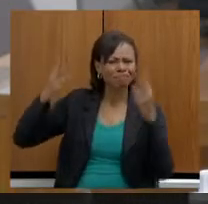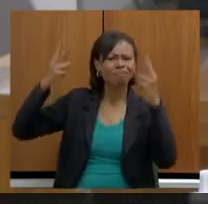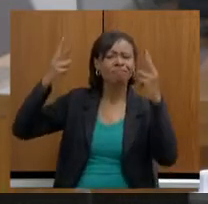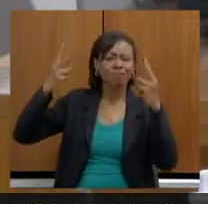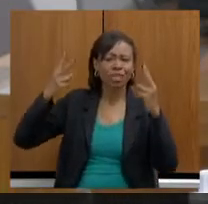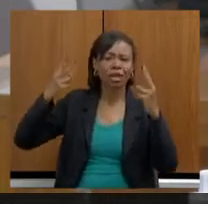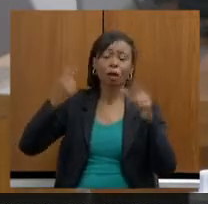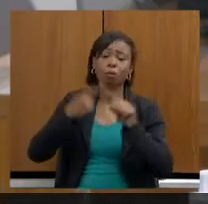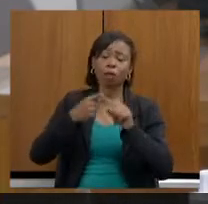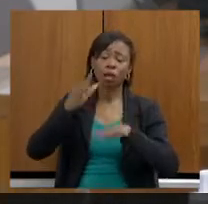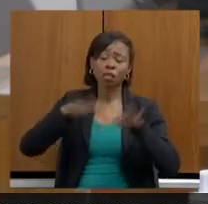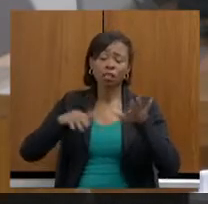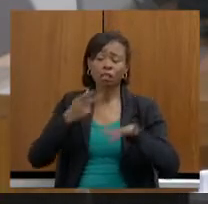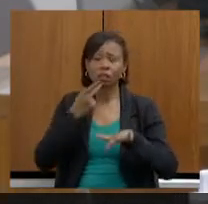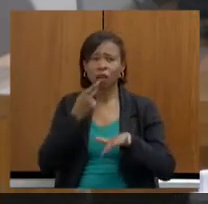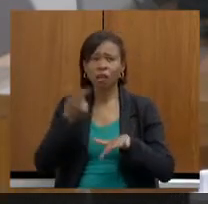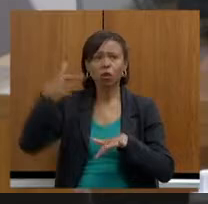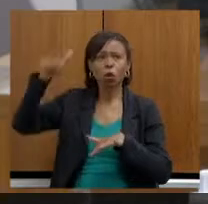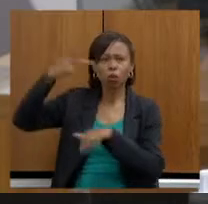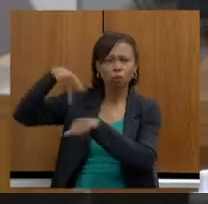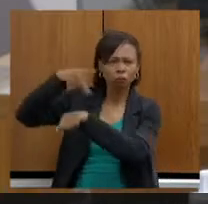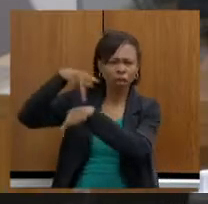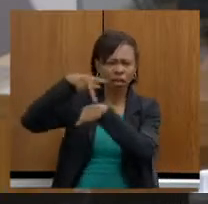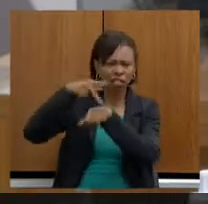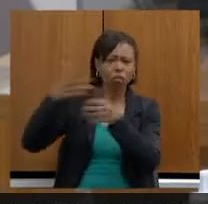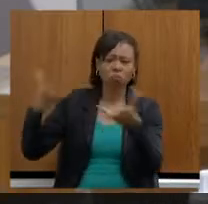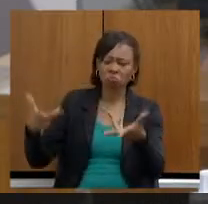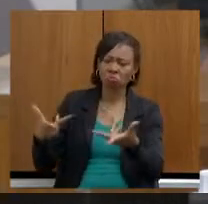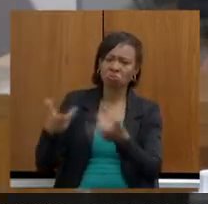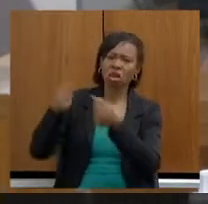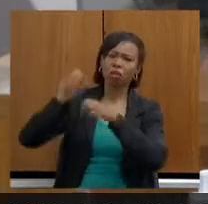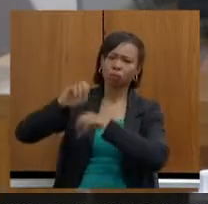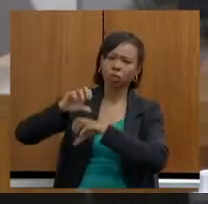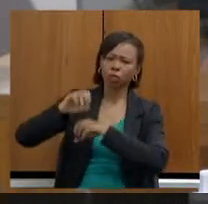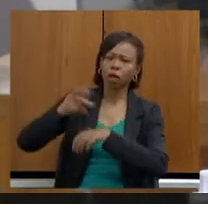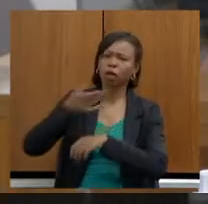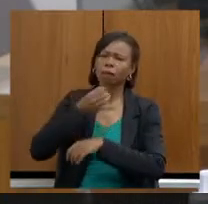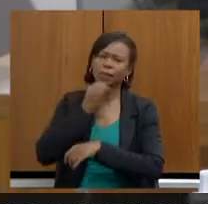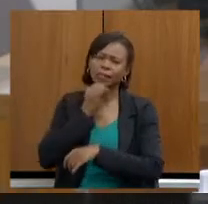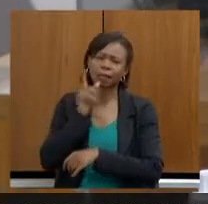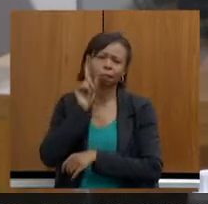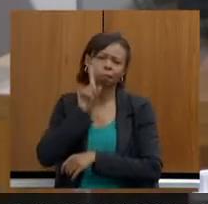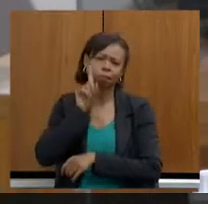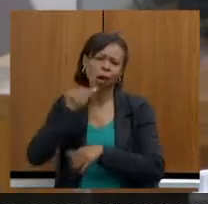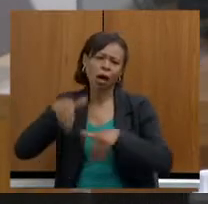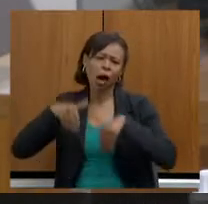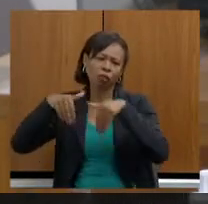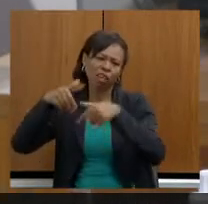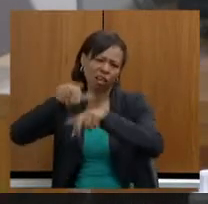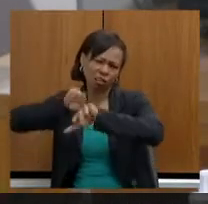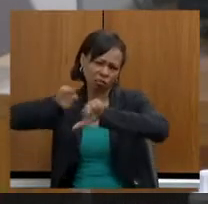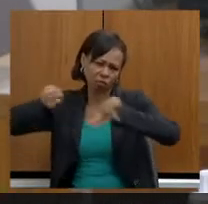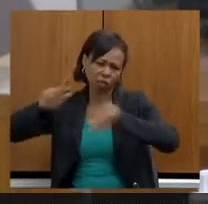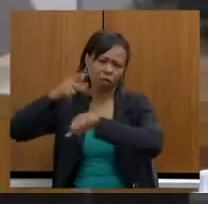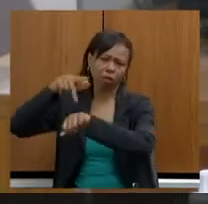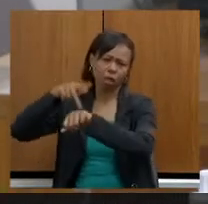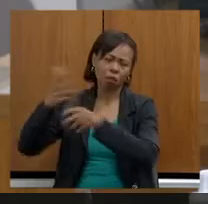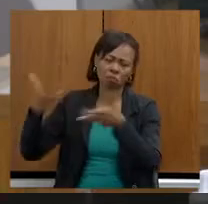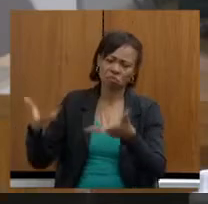mencionando que a qualidade da educação dos países como Estados Unidos como Austrália etc